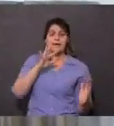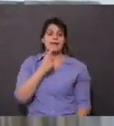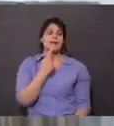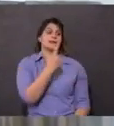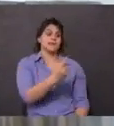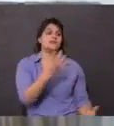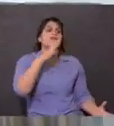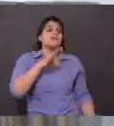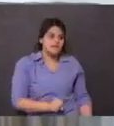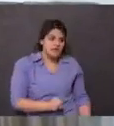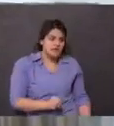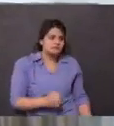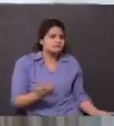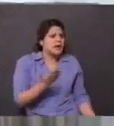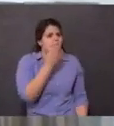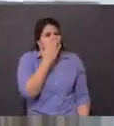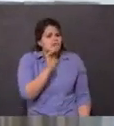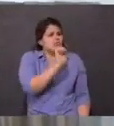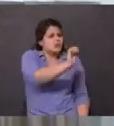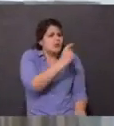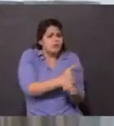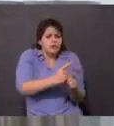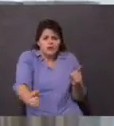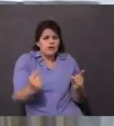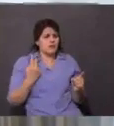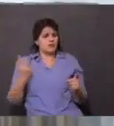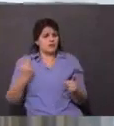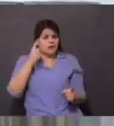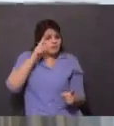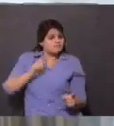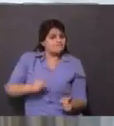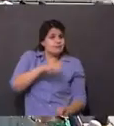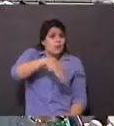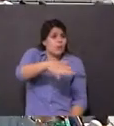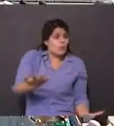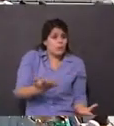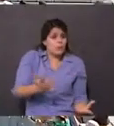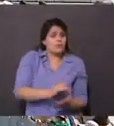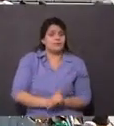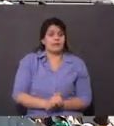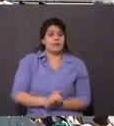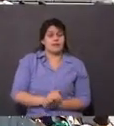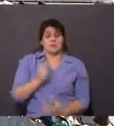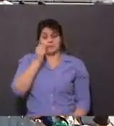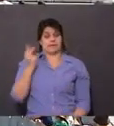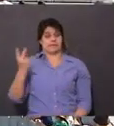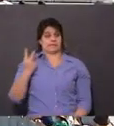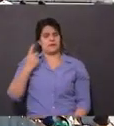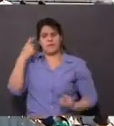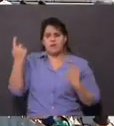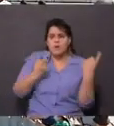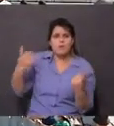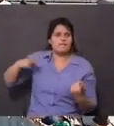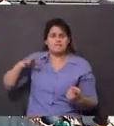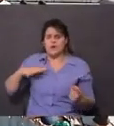Son, why have you done this to us? Your father and I